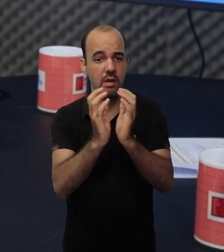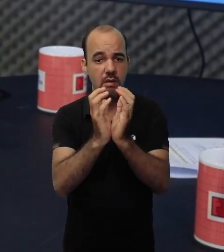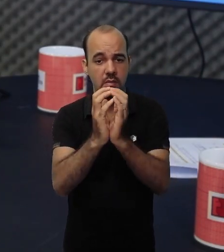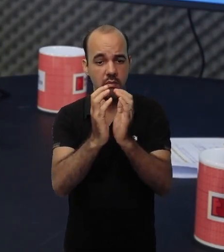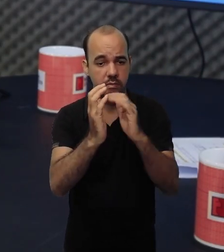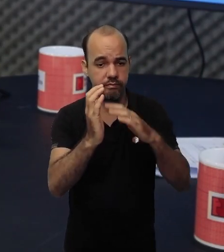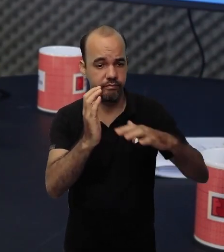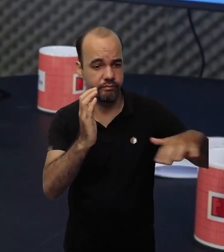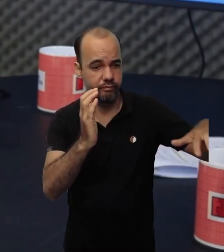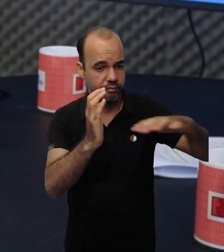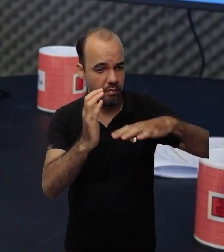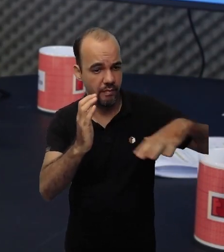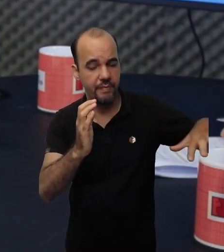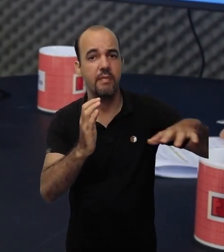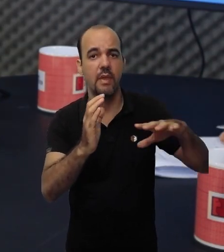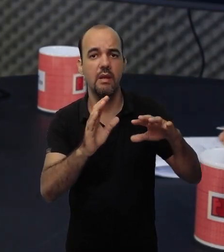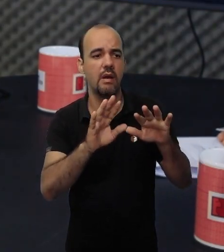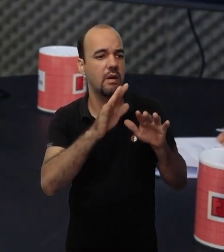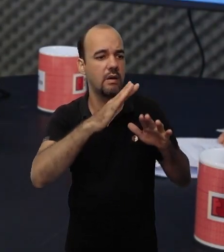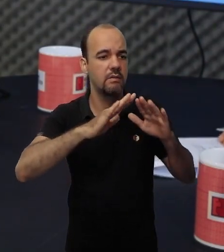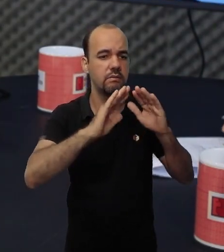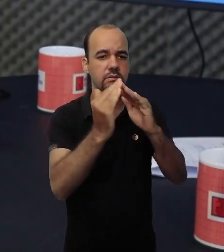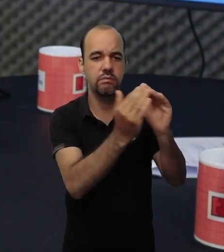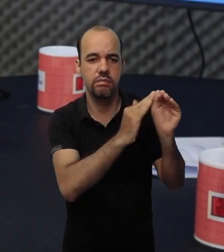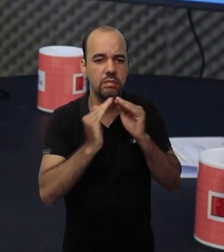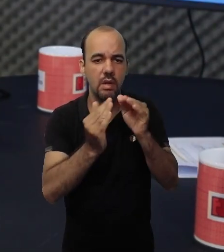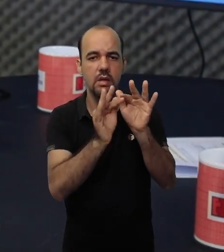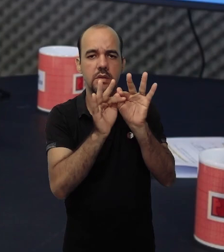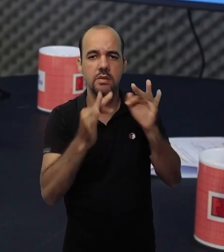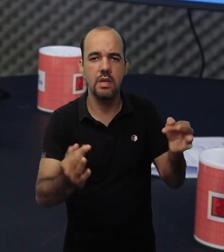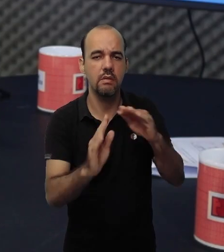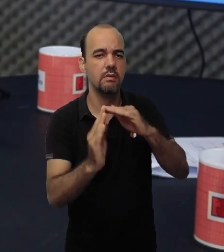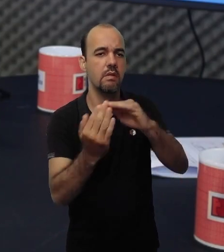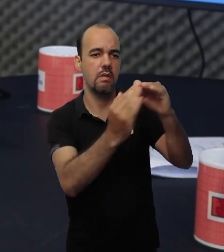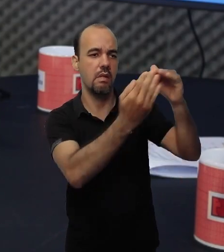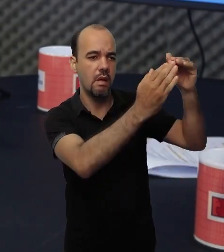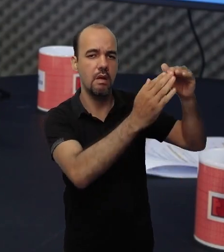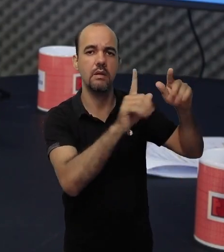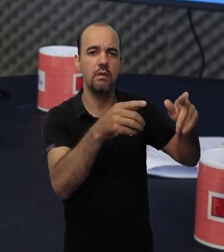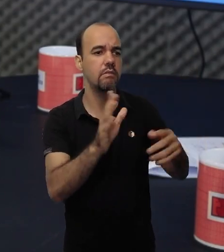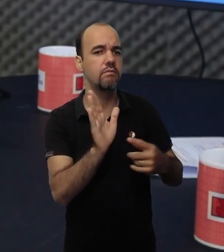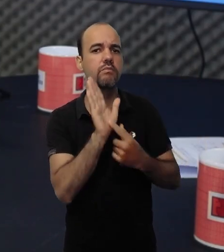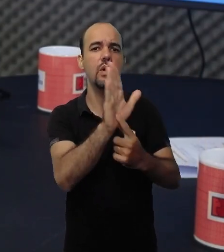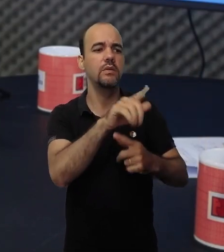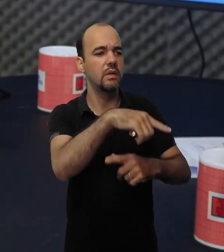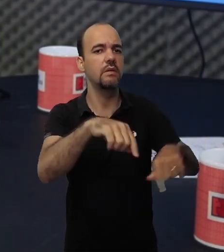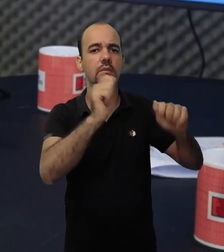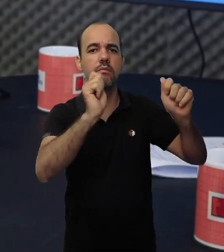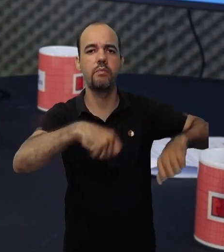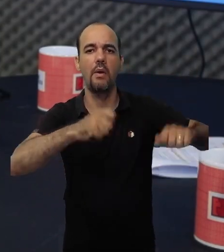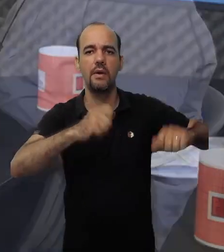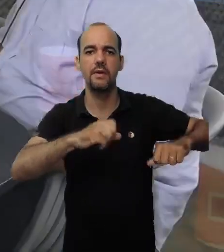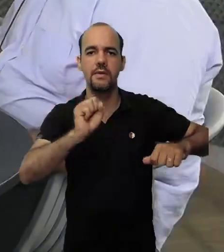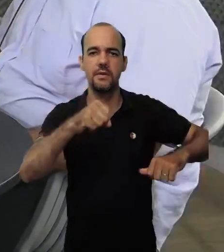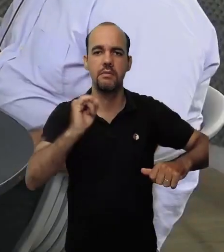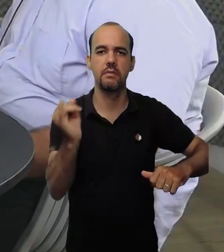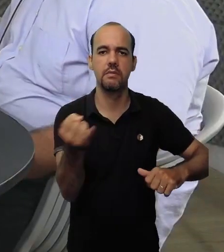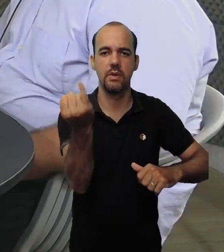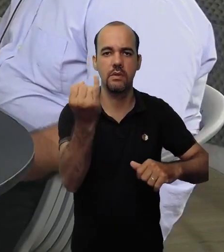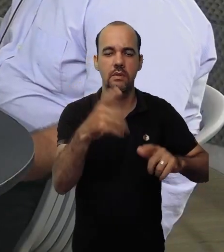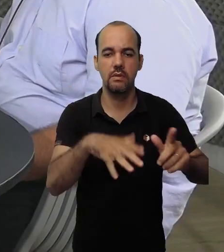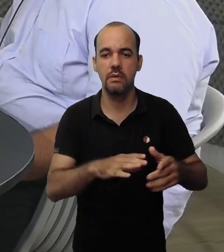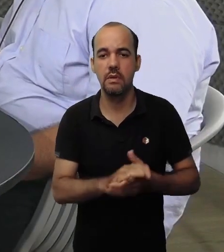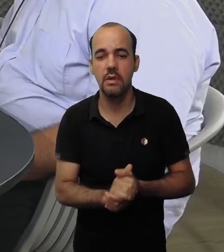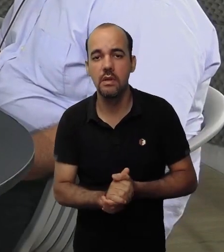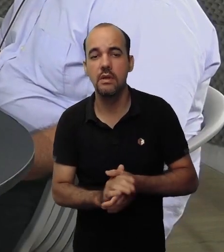grande vulnerabilidade social e tal, mostrar para esses alunos essa possibilidade é muito importante. E aí, Anderson, eu faço uma pergunta